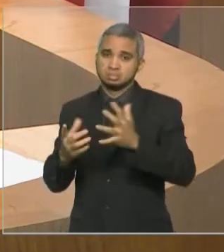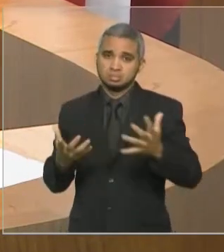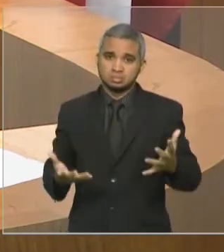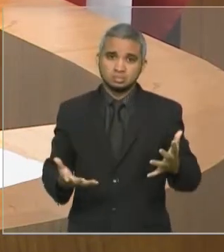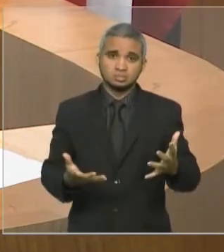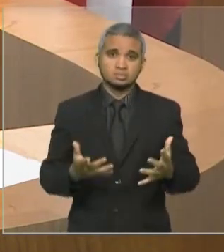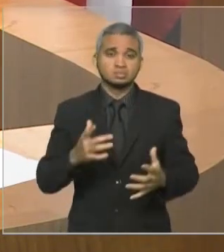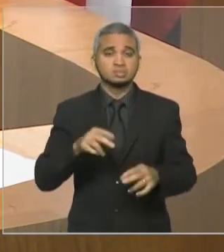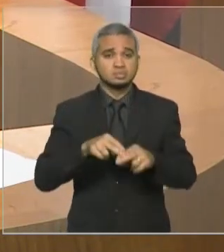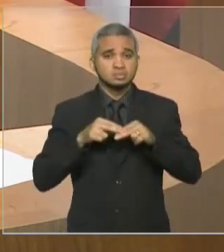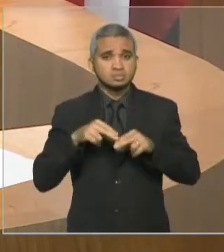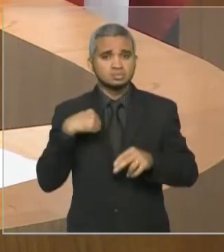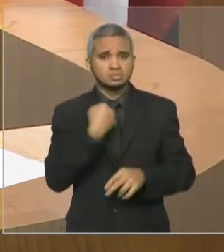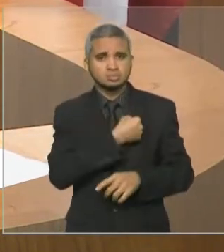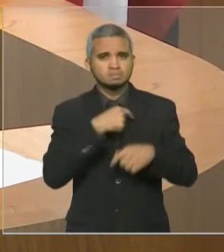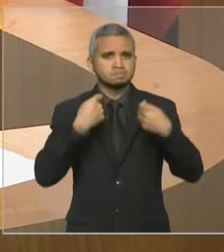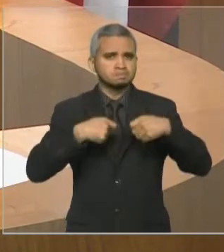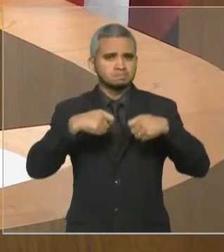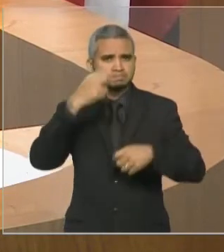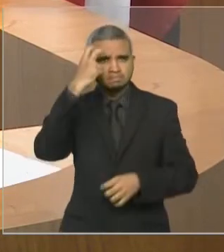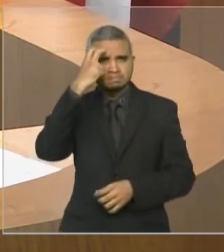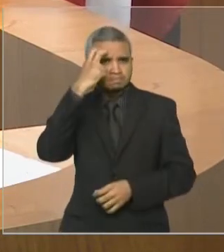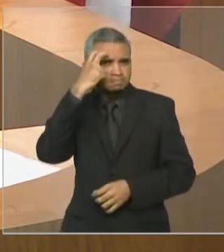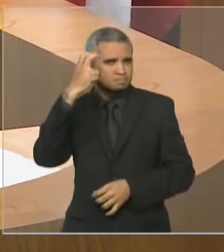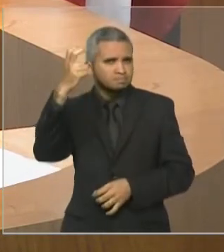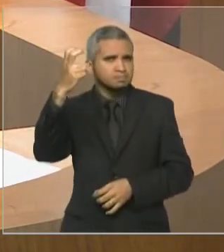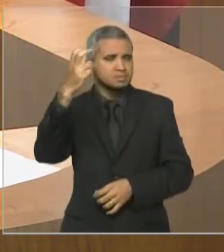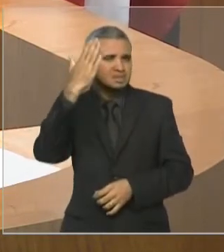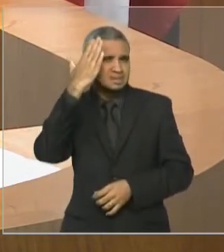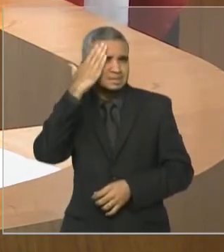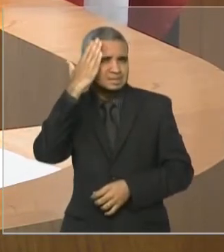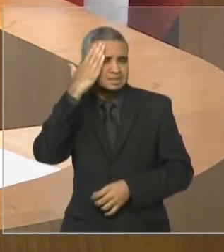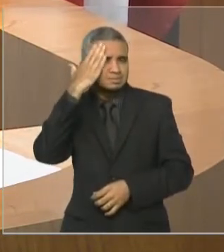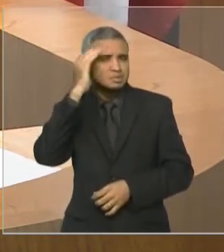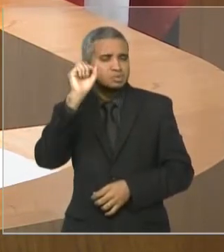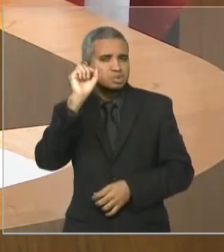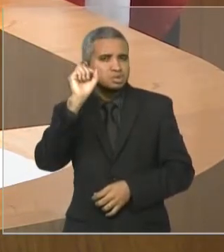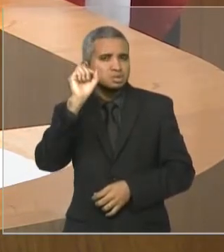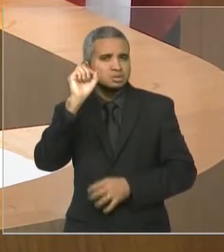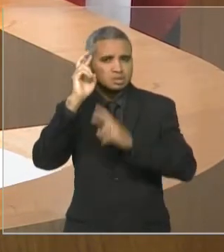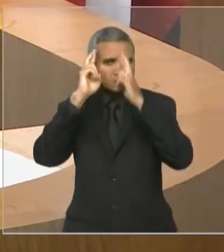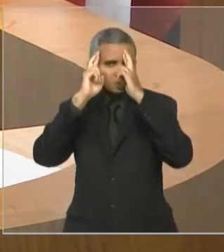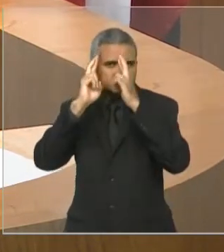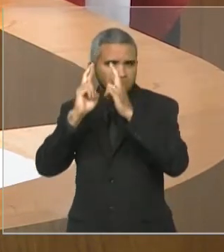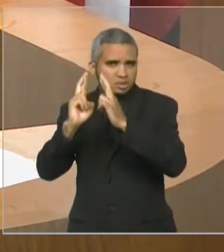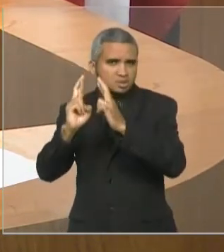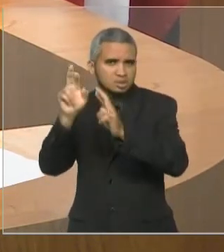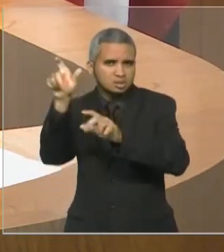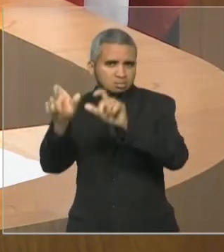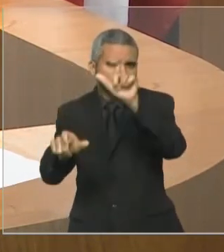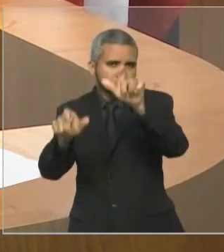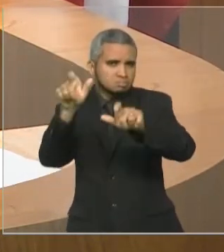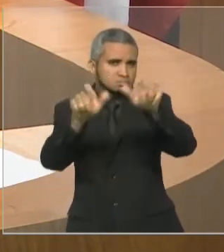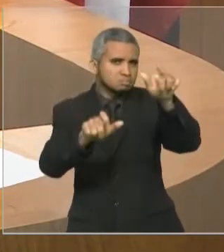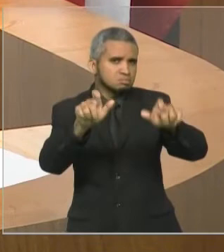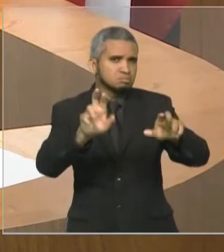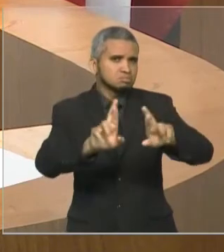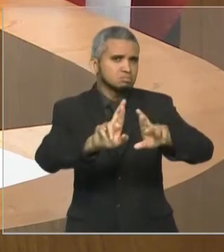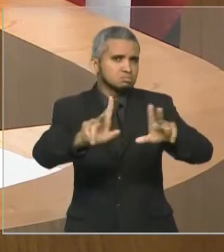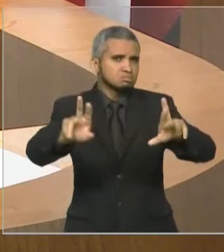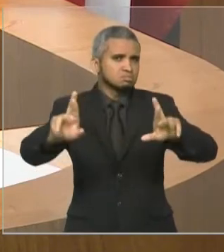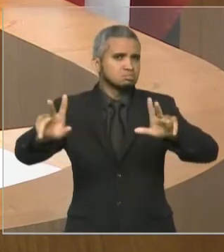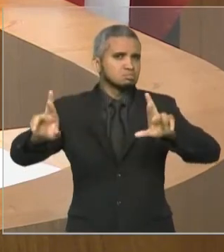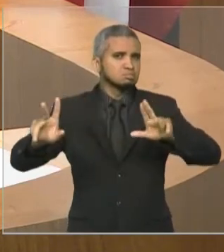inteligência nossa, senhor presidente, vai ser conviver com as diferenças, com o antagonismo, para que nós possamos